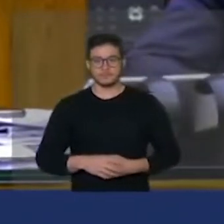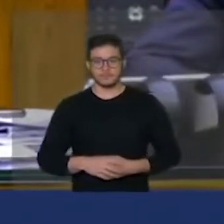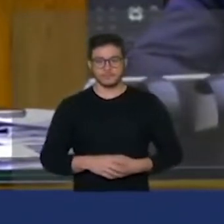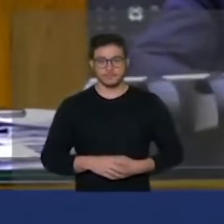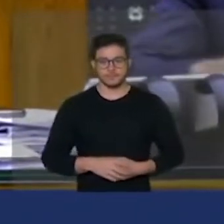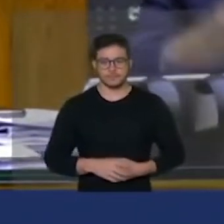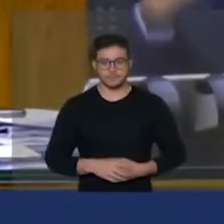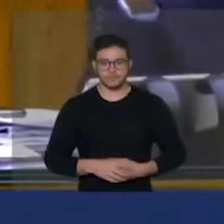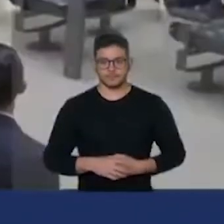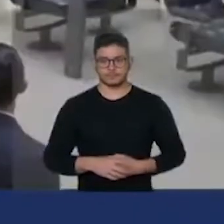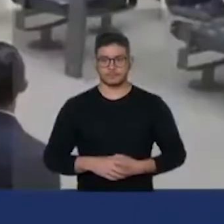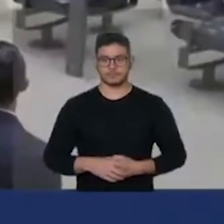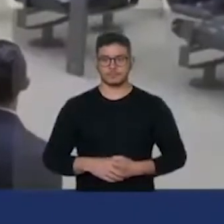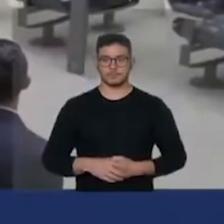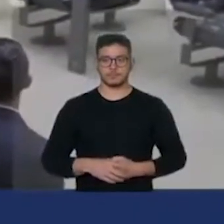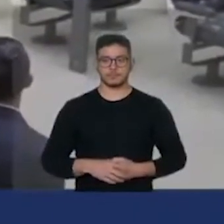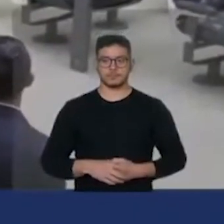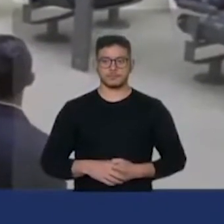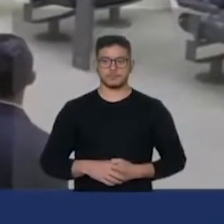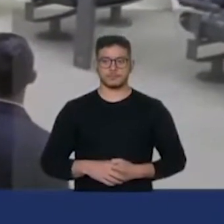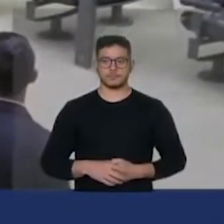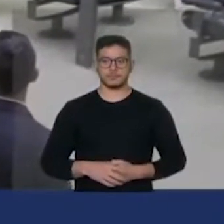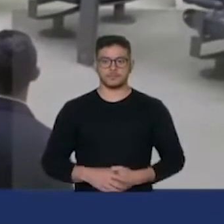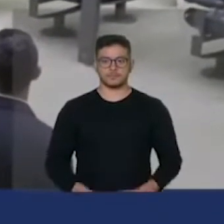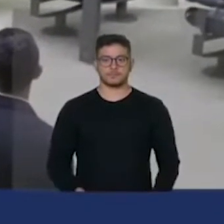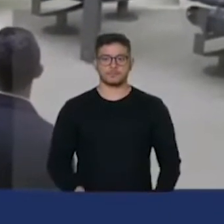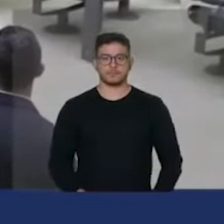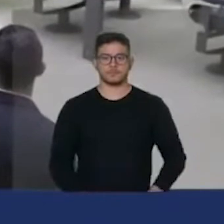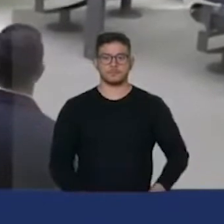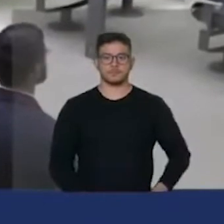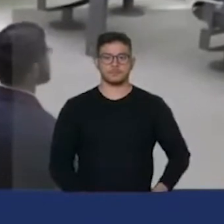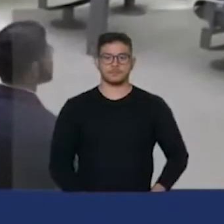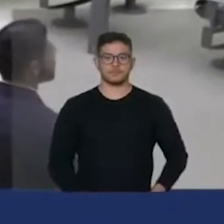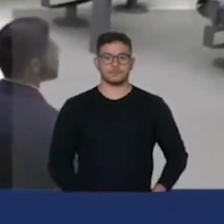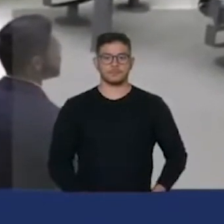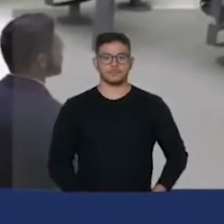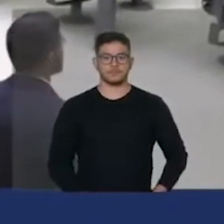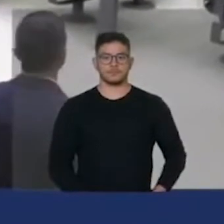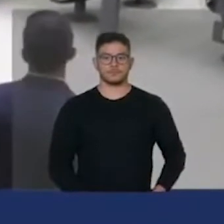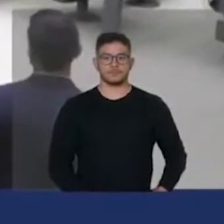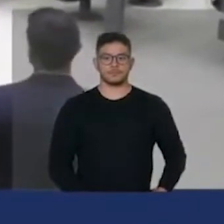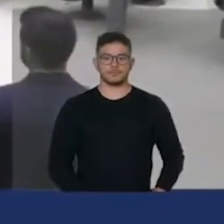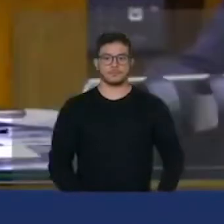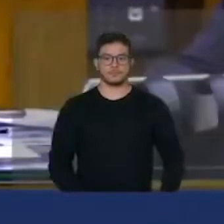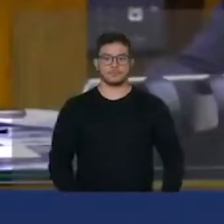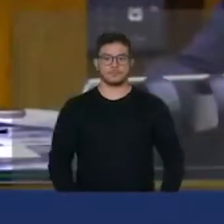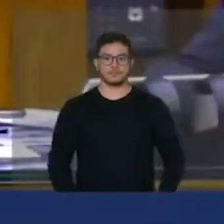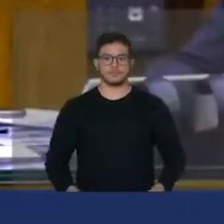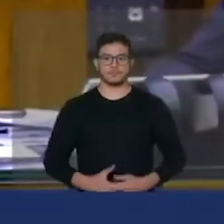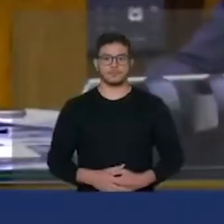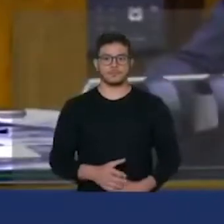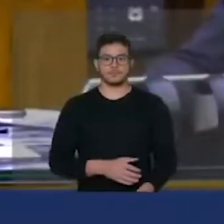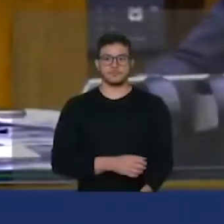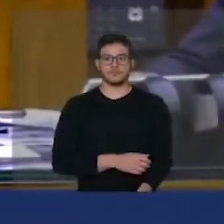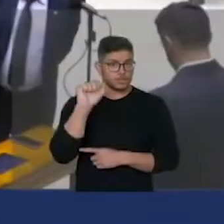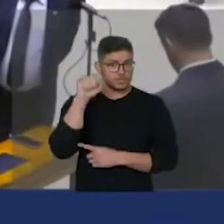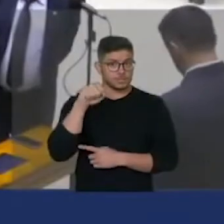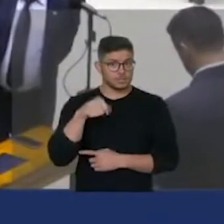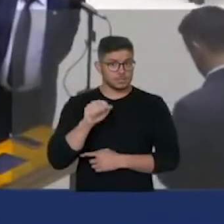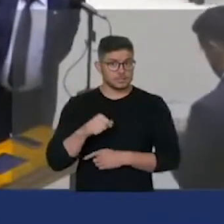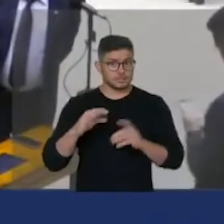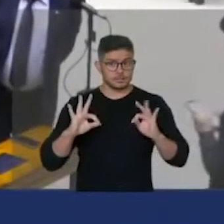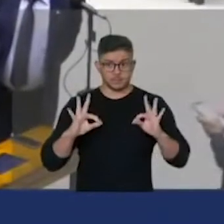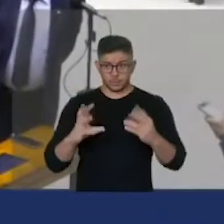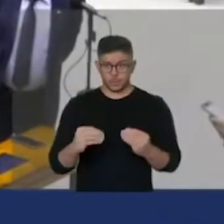ser recompostos até 2023, medida que também teve o apoio da CNM. A expectativa é que a promulgação ocorra no fim de